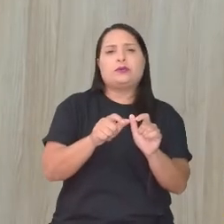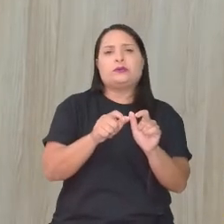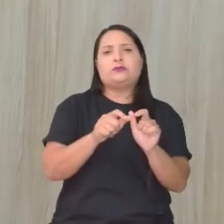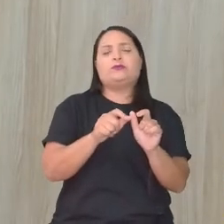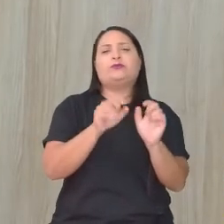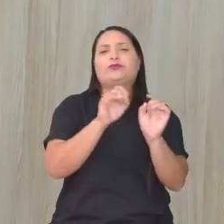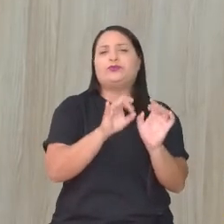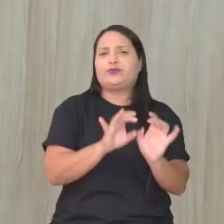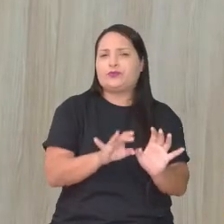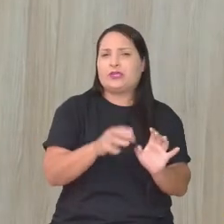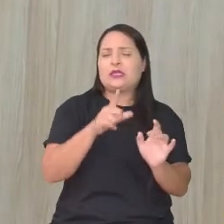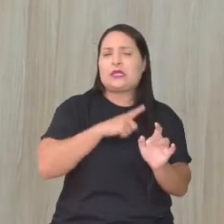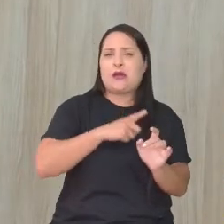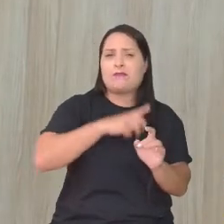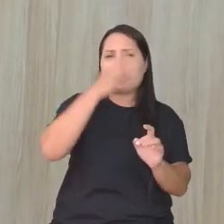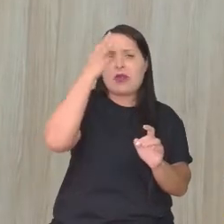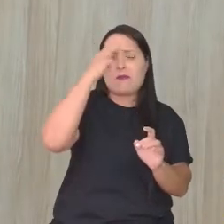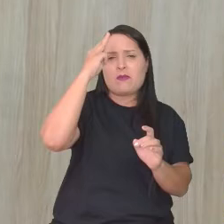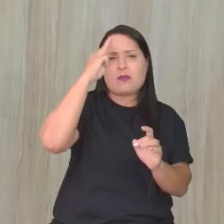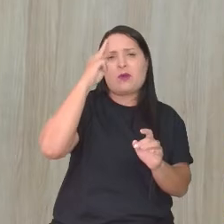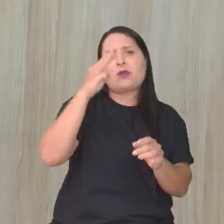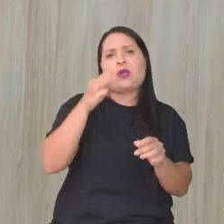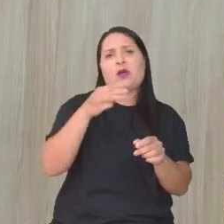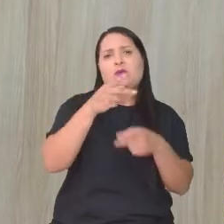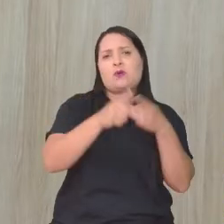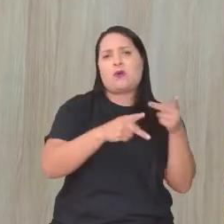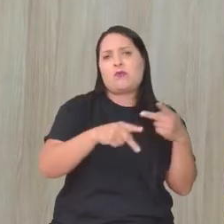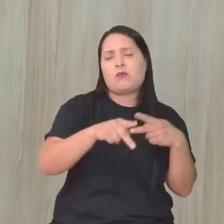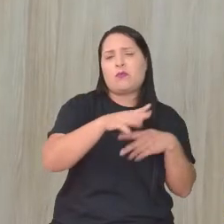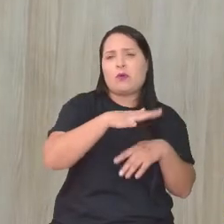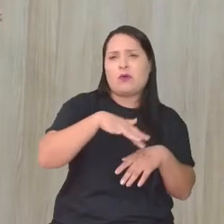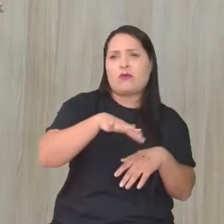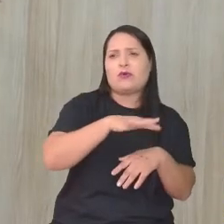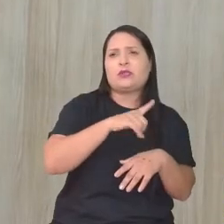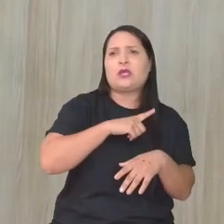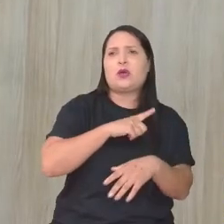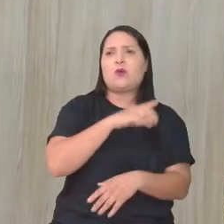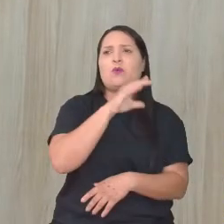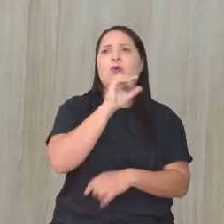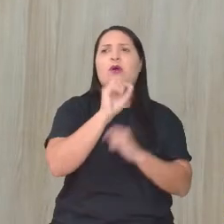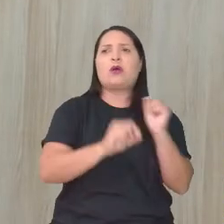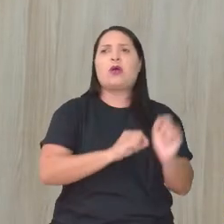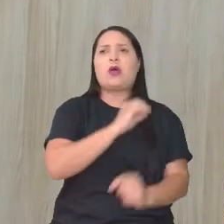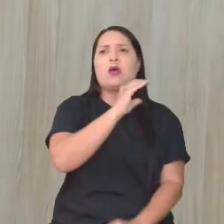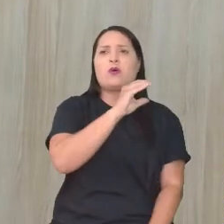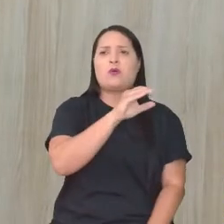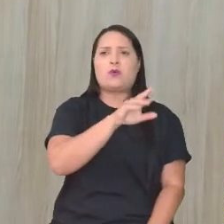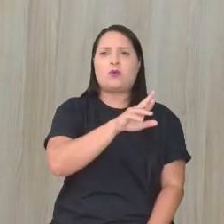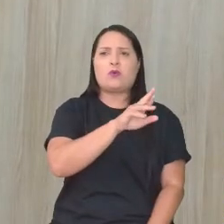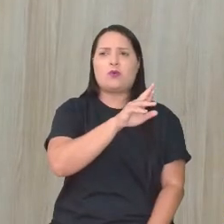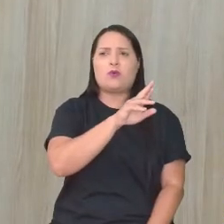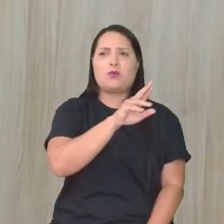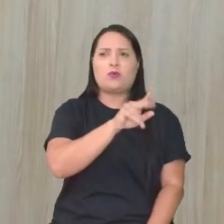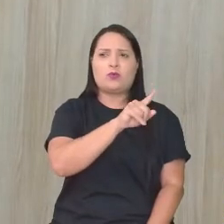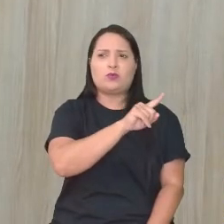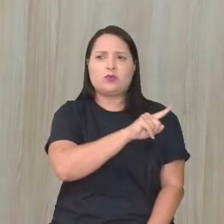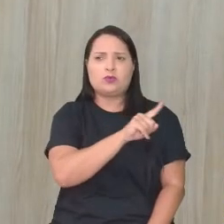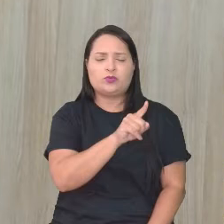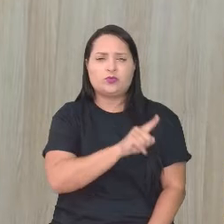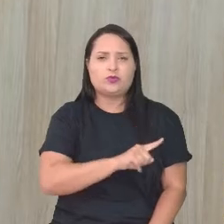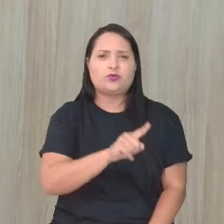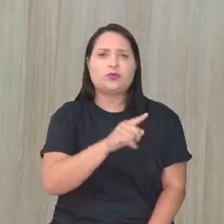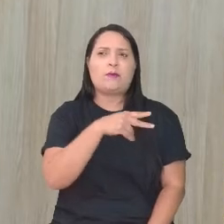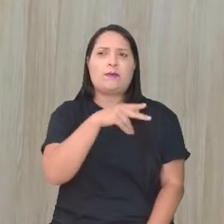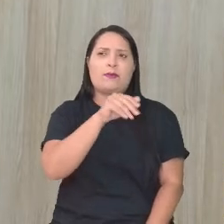memória desses povos, né? Que é a Cruz do Patrão. A gente viu na aula anterior, né? Que ali ancoravam também alguns